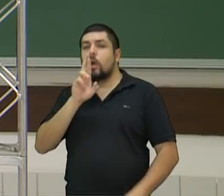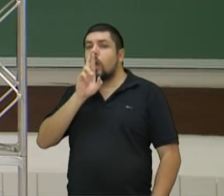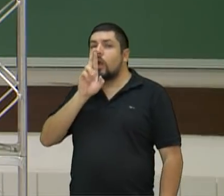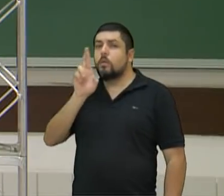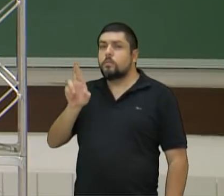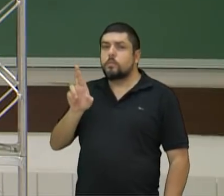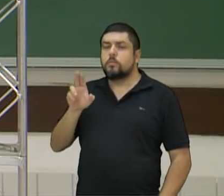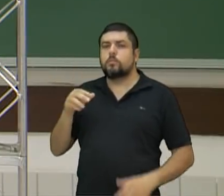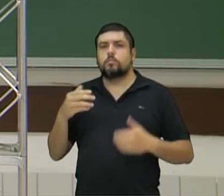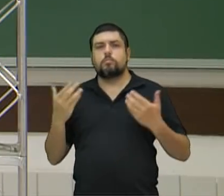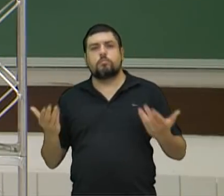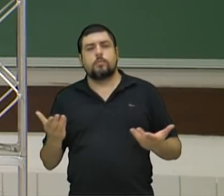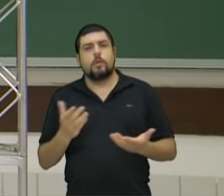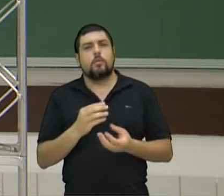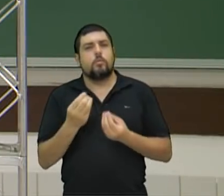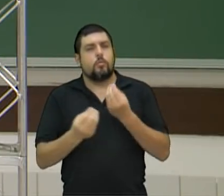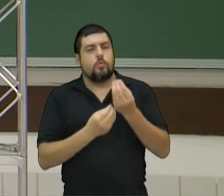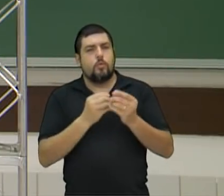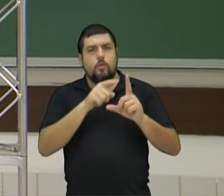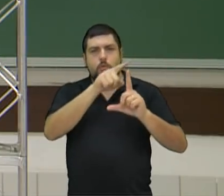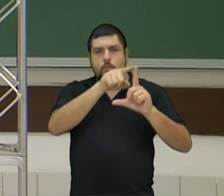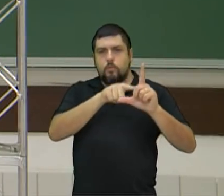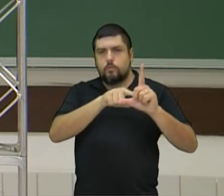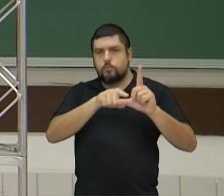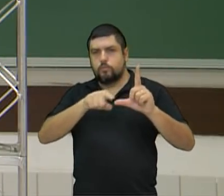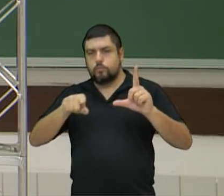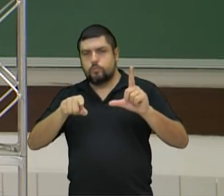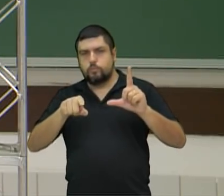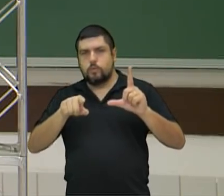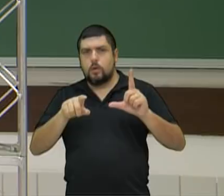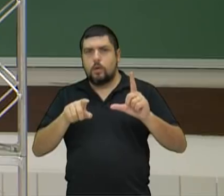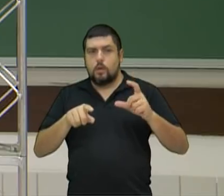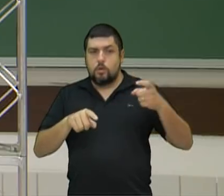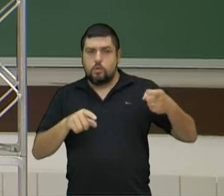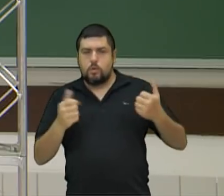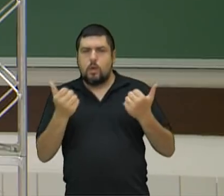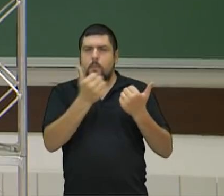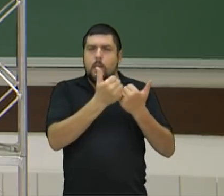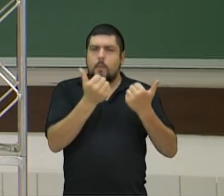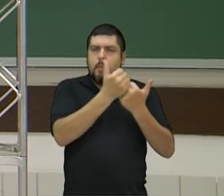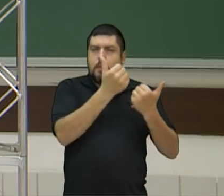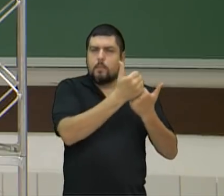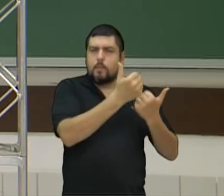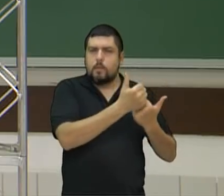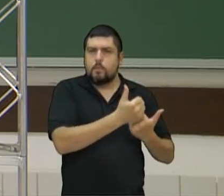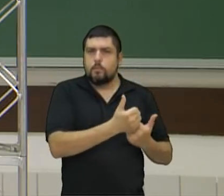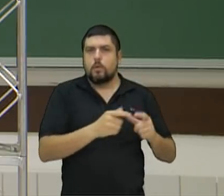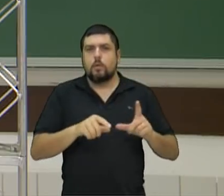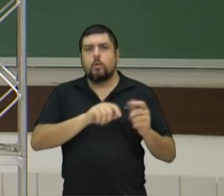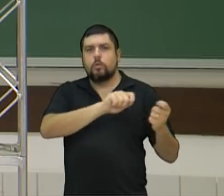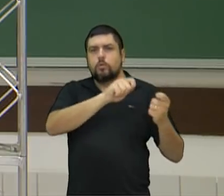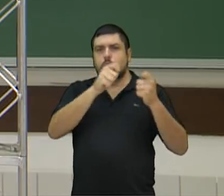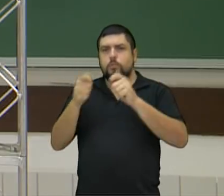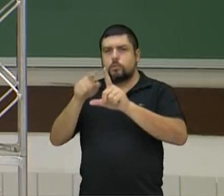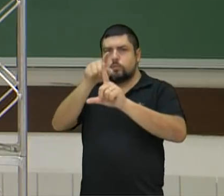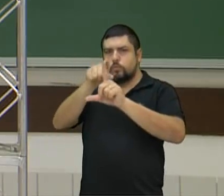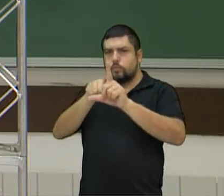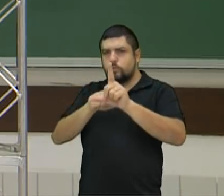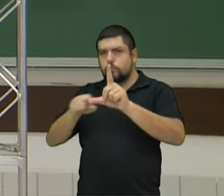f de x igual a módulo de x mais 1, ok? Muito